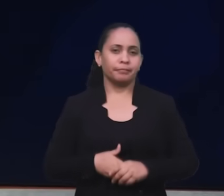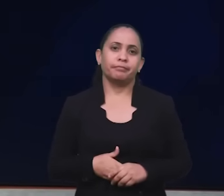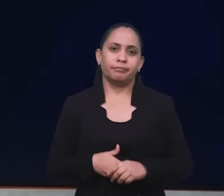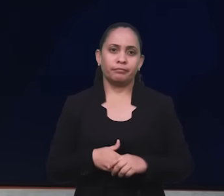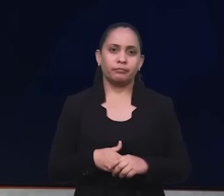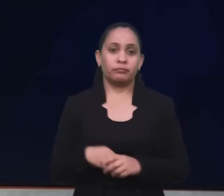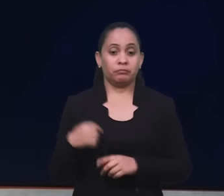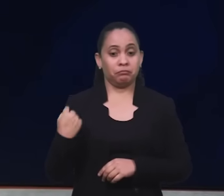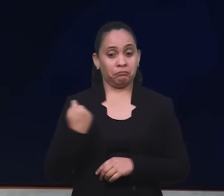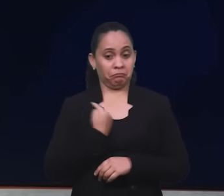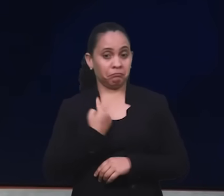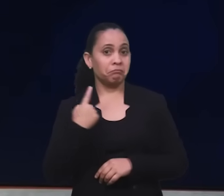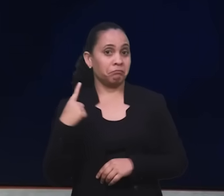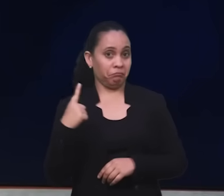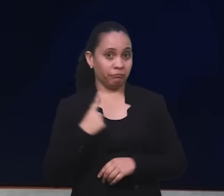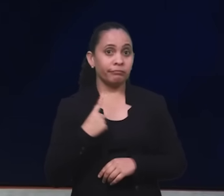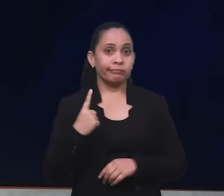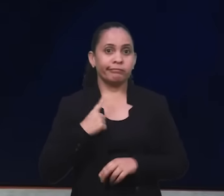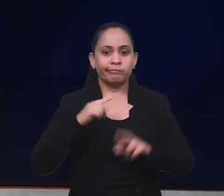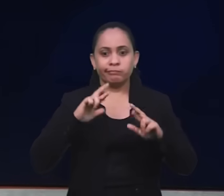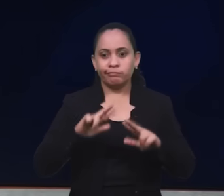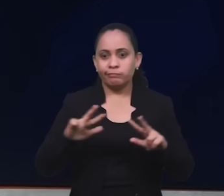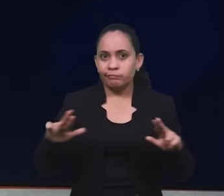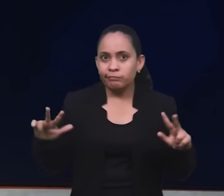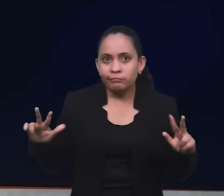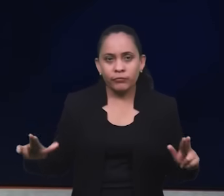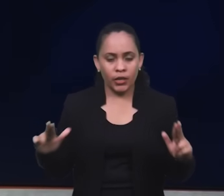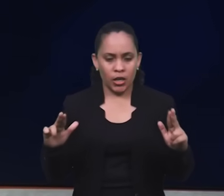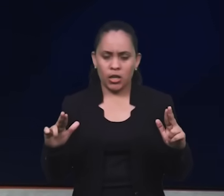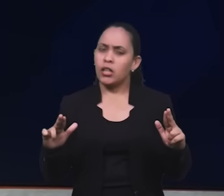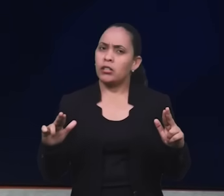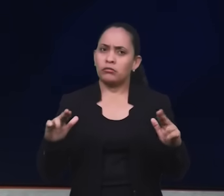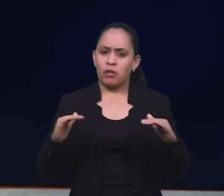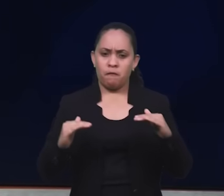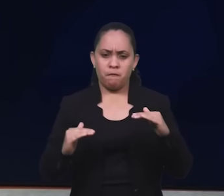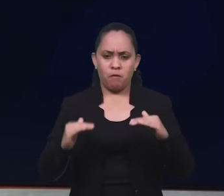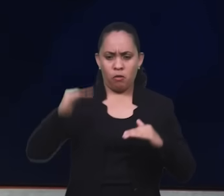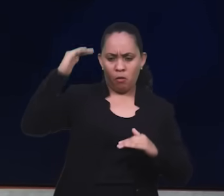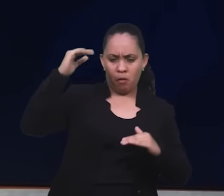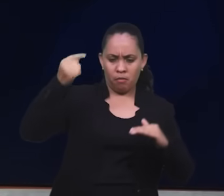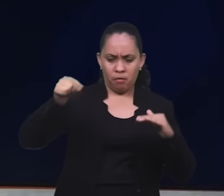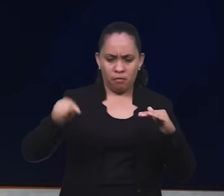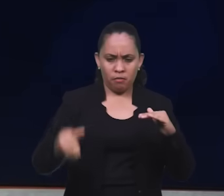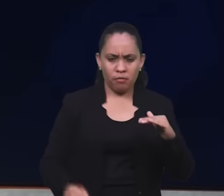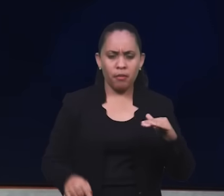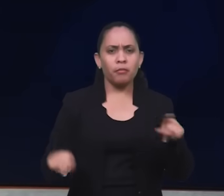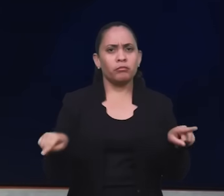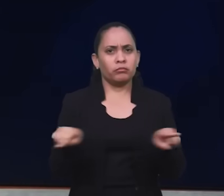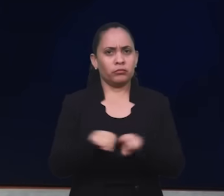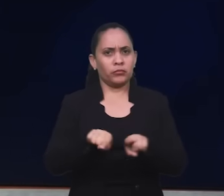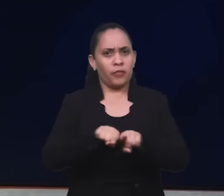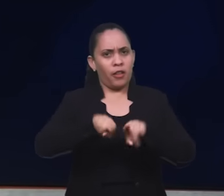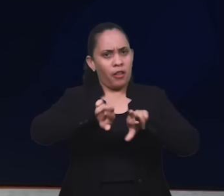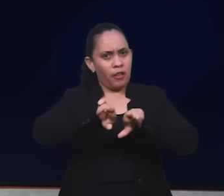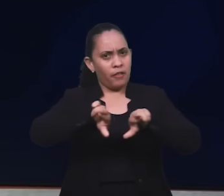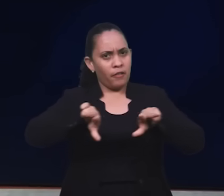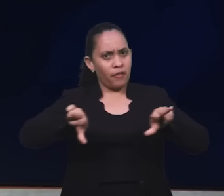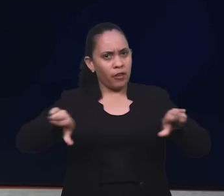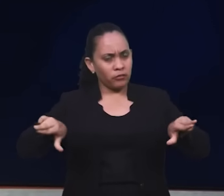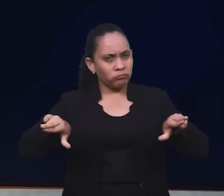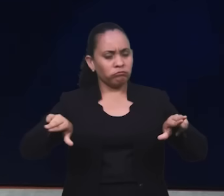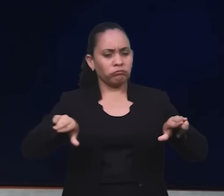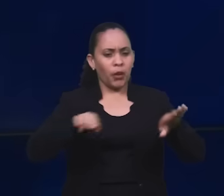temos aí metro, nós temos medidas de volume, de comprimento, nós temos o sistema universal